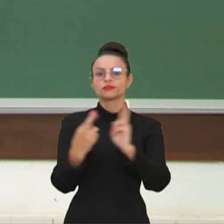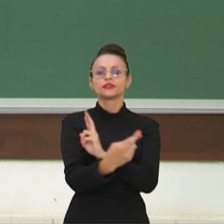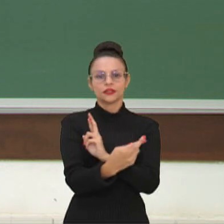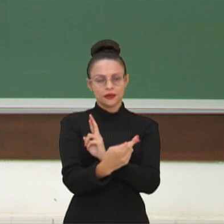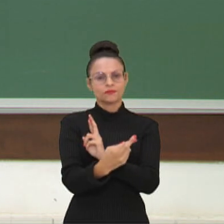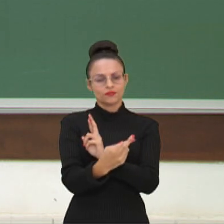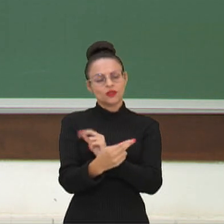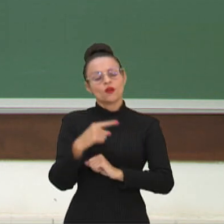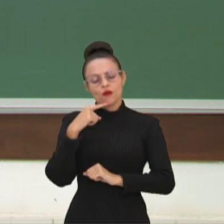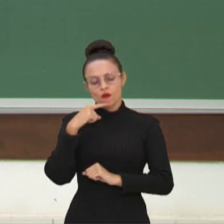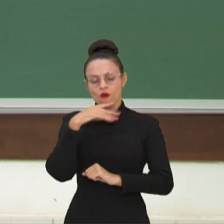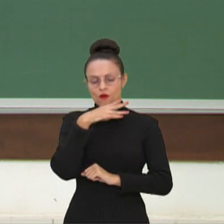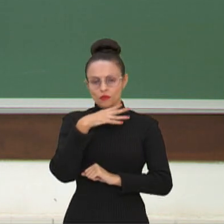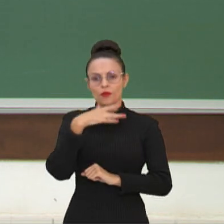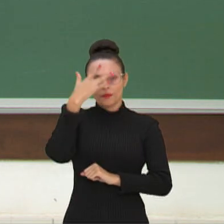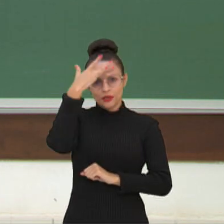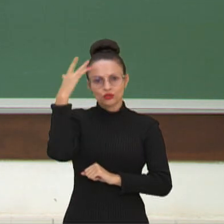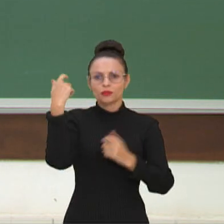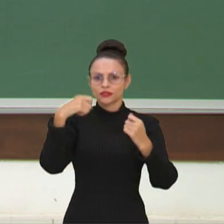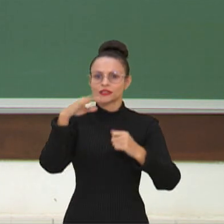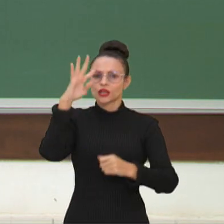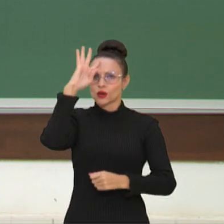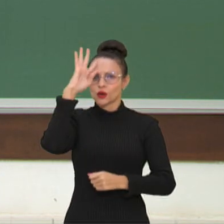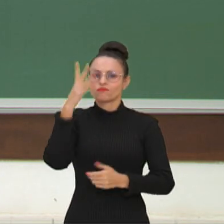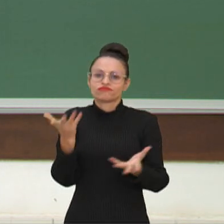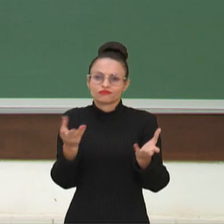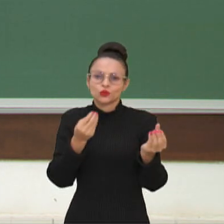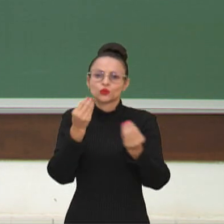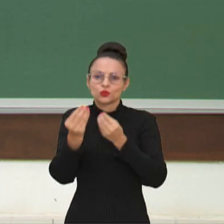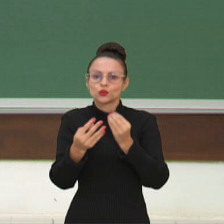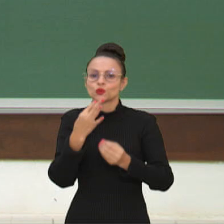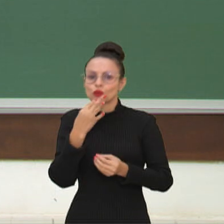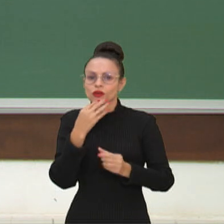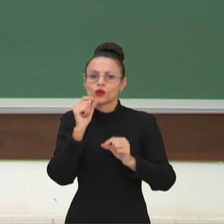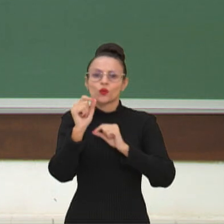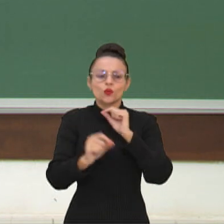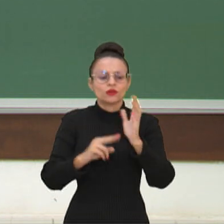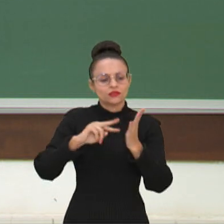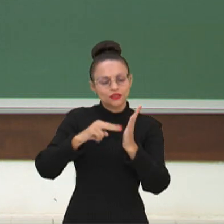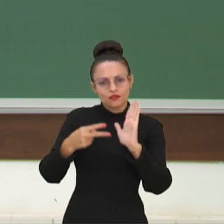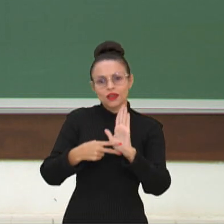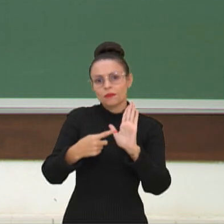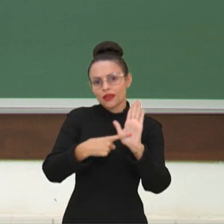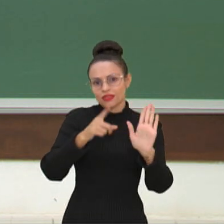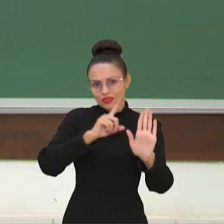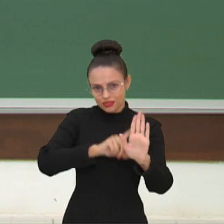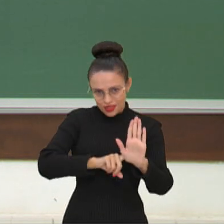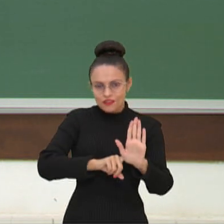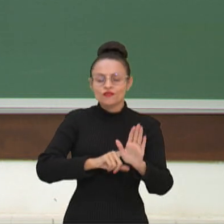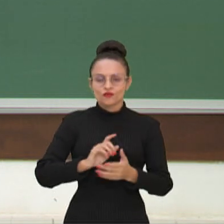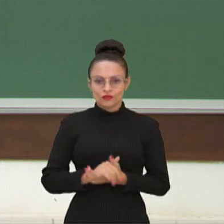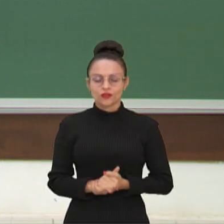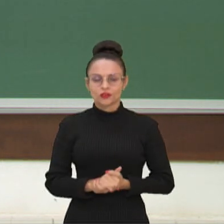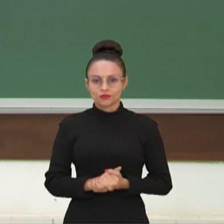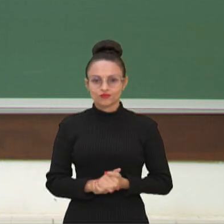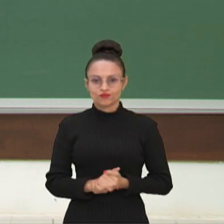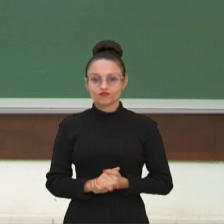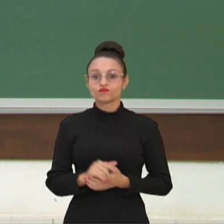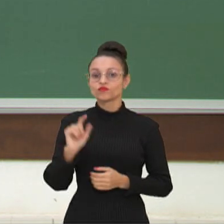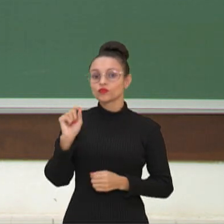esse hábito aí, né, os católicos, eu digo, de rezarem a Ave Maria nesses horários, mas antes era meio